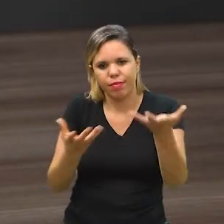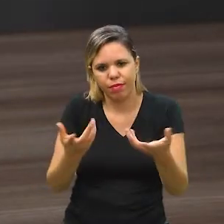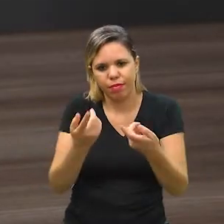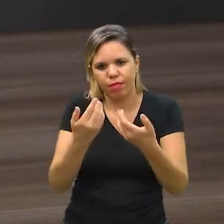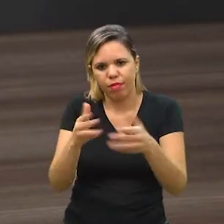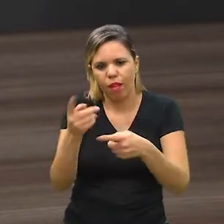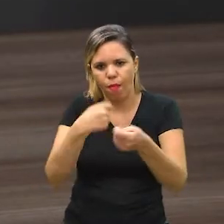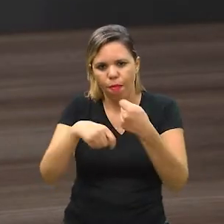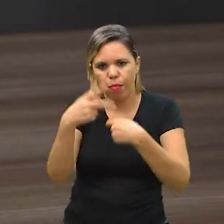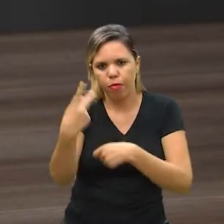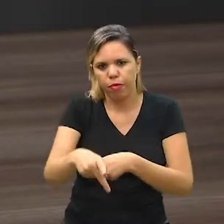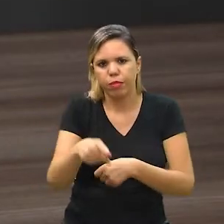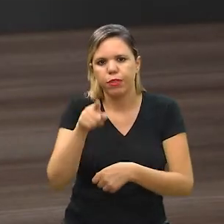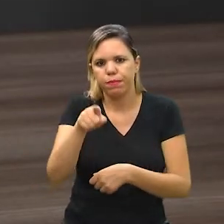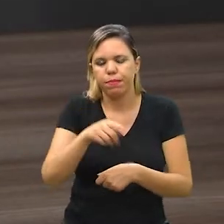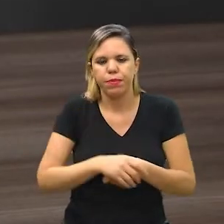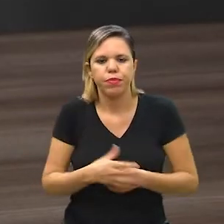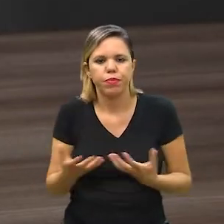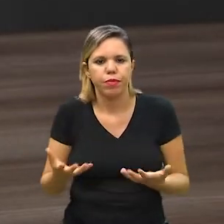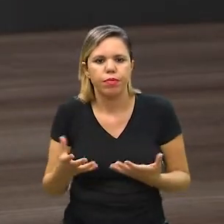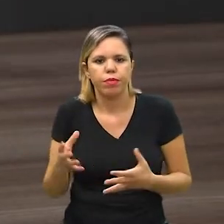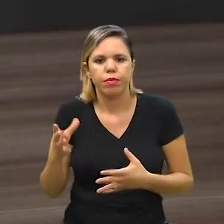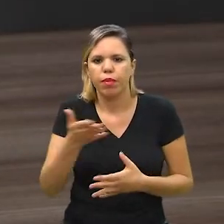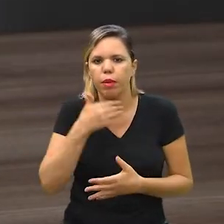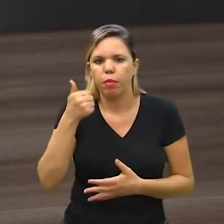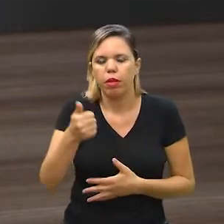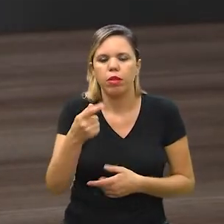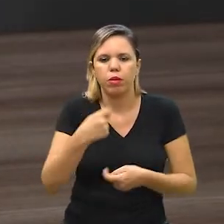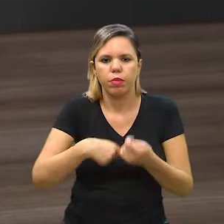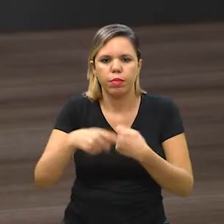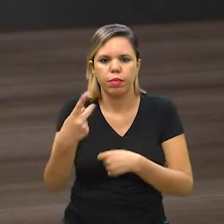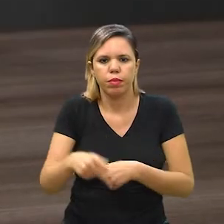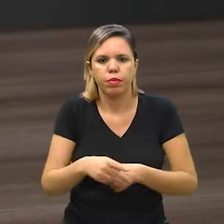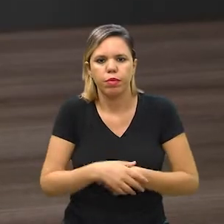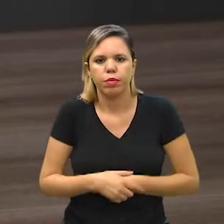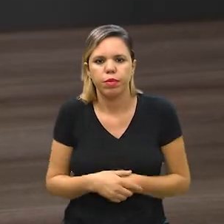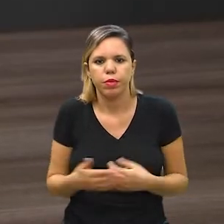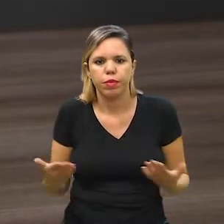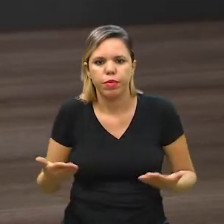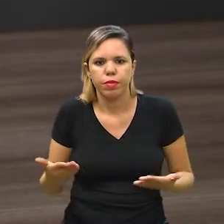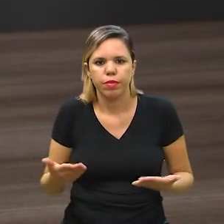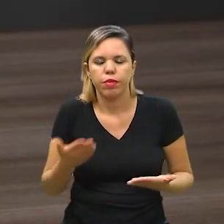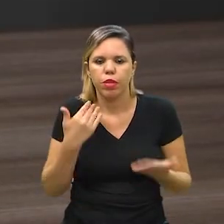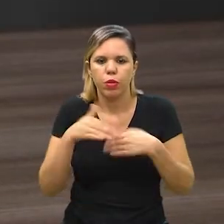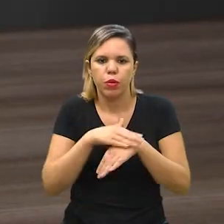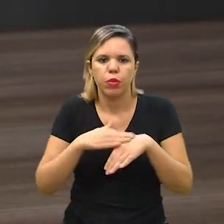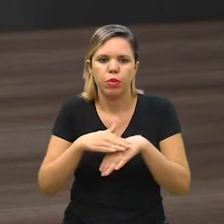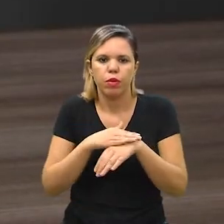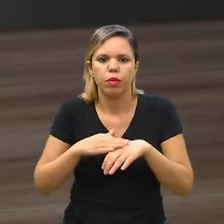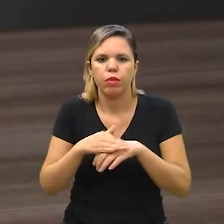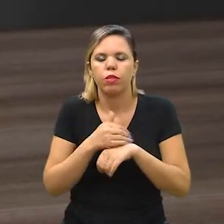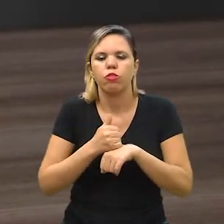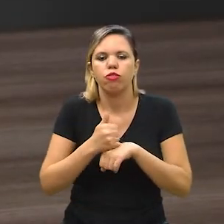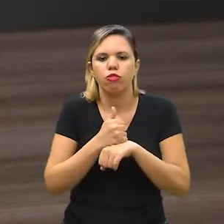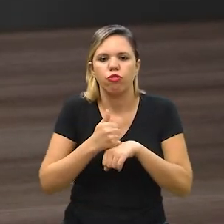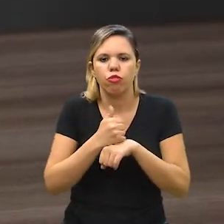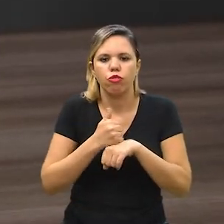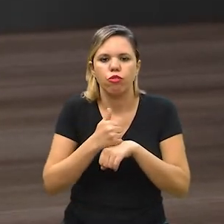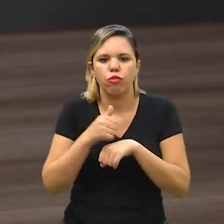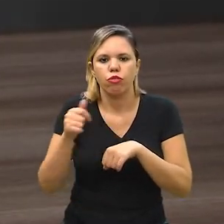para você que quer abrir o seu negócio ou você que quer aprimorar o seu negócio, agora a gente conversa